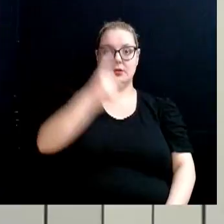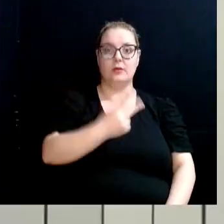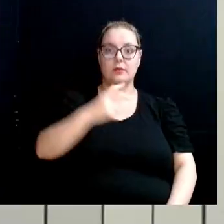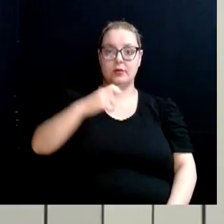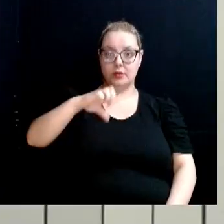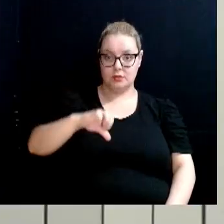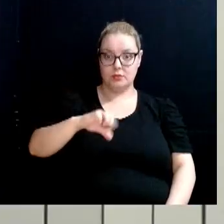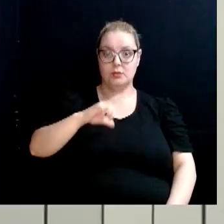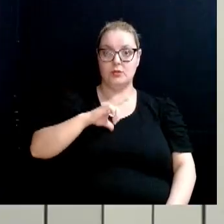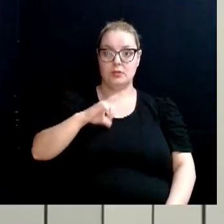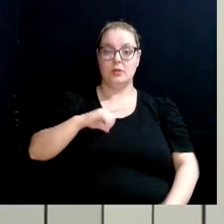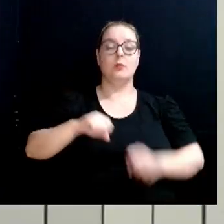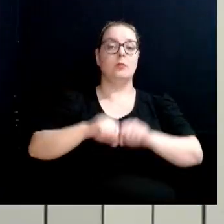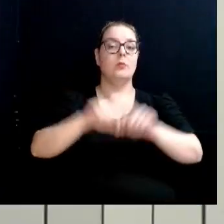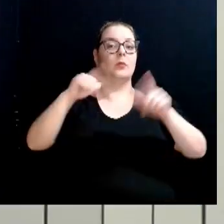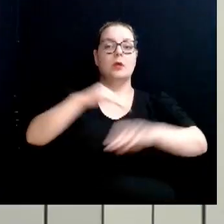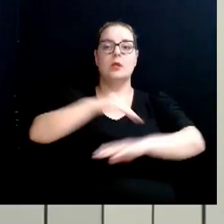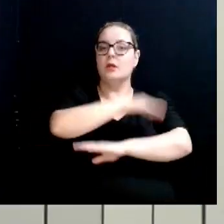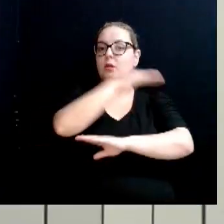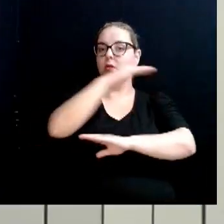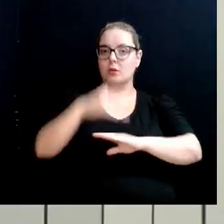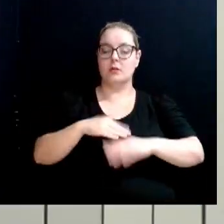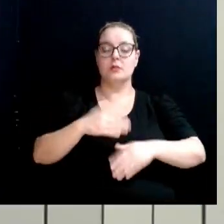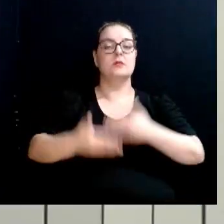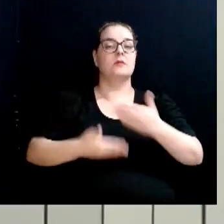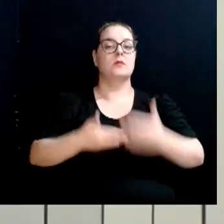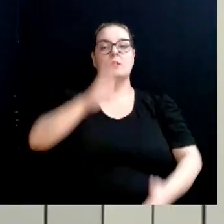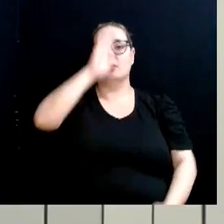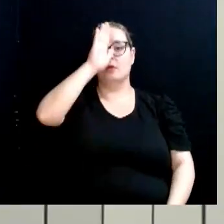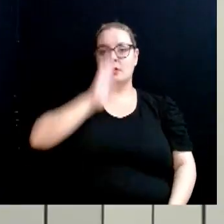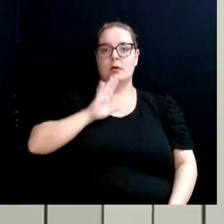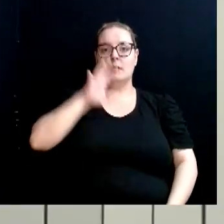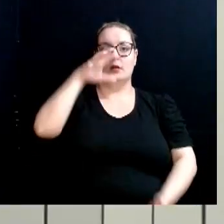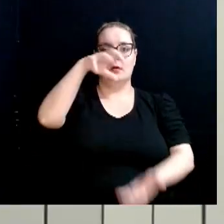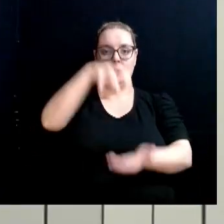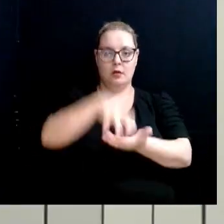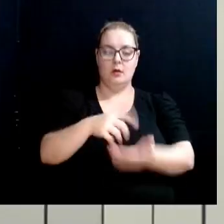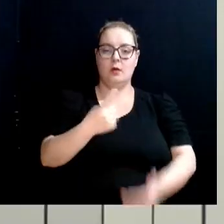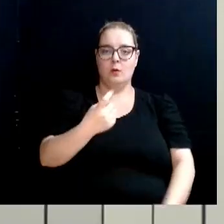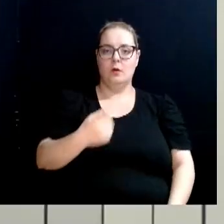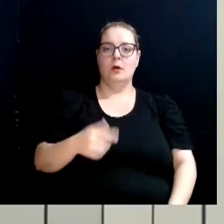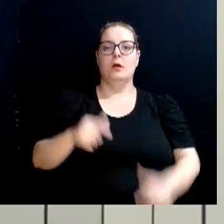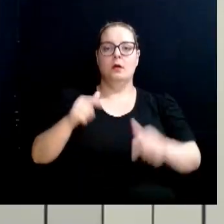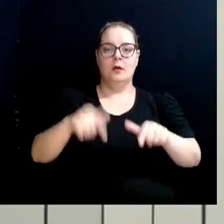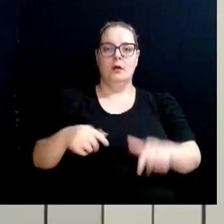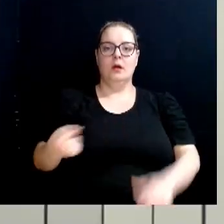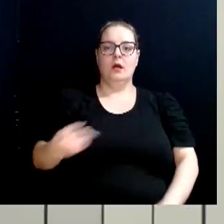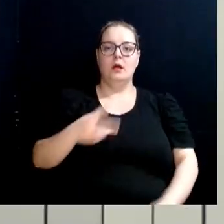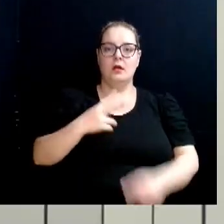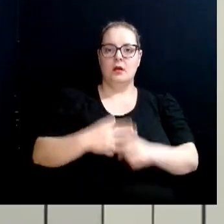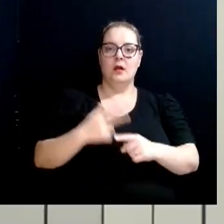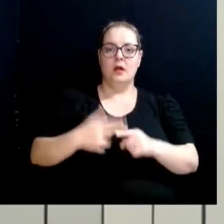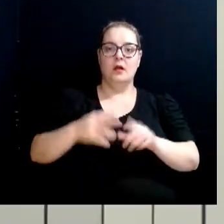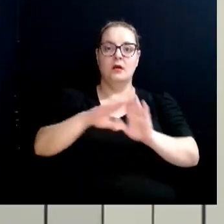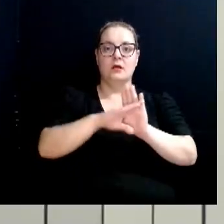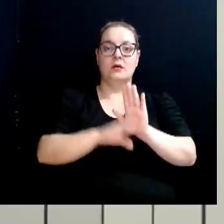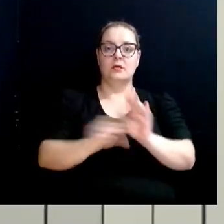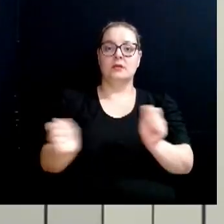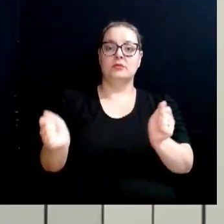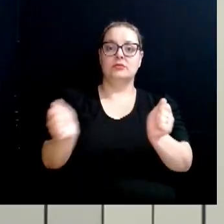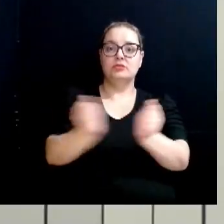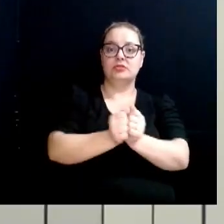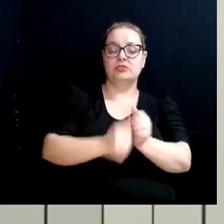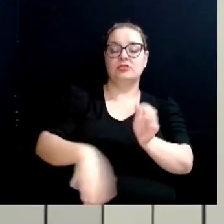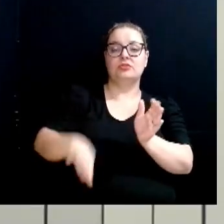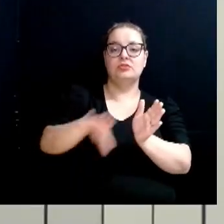manhã inteira de serviços gratuitos concentrados em um só lugar. A nova edição do programa Chega Junto será realizada